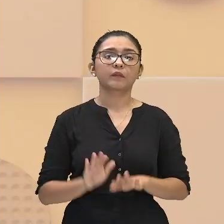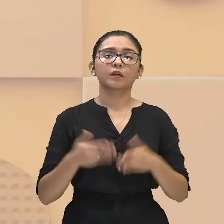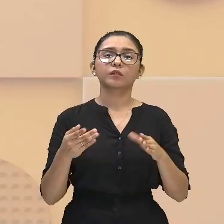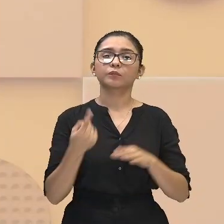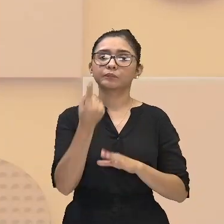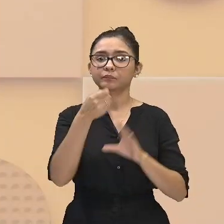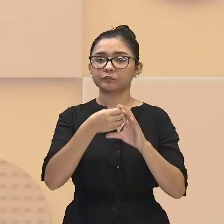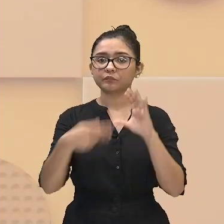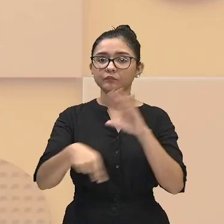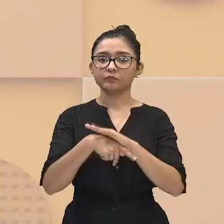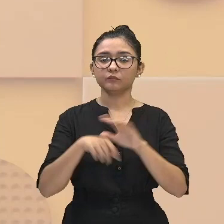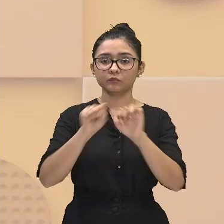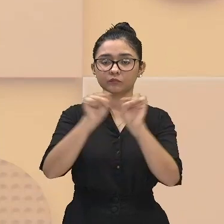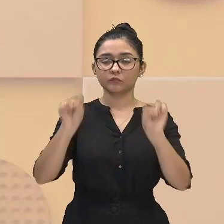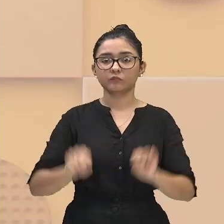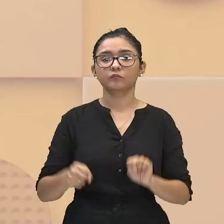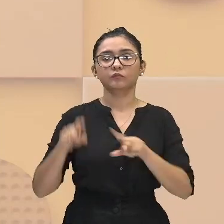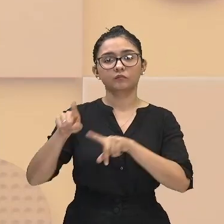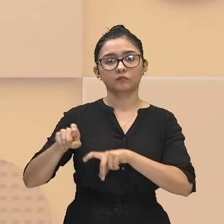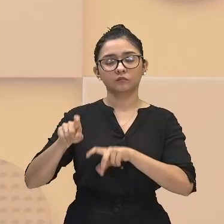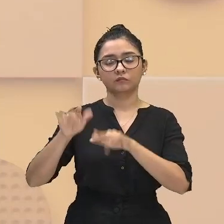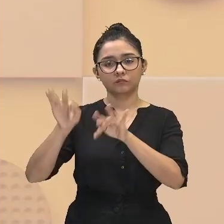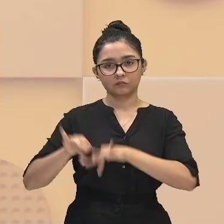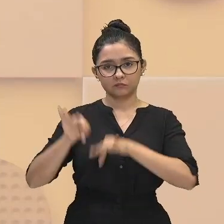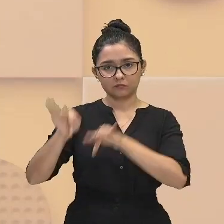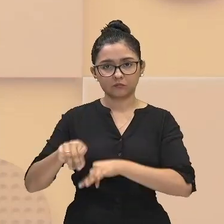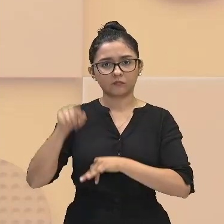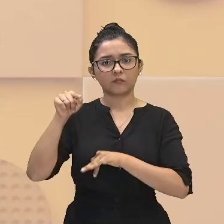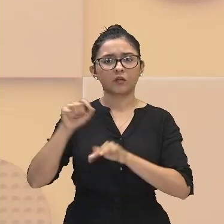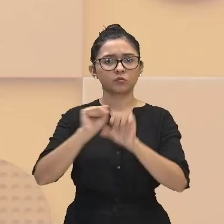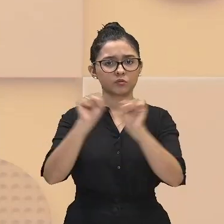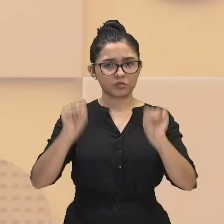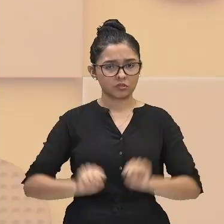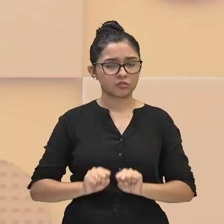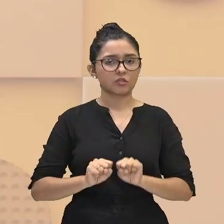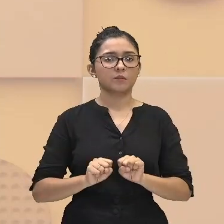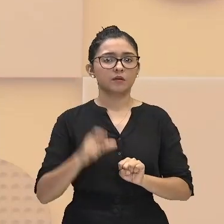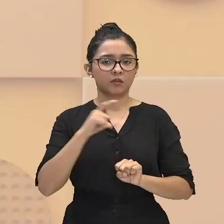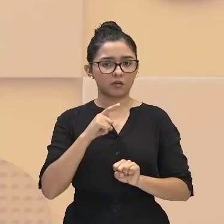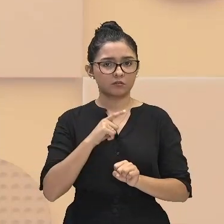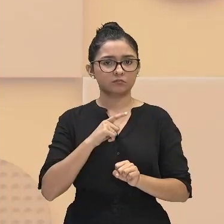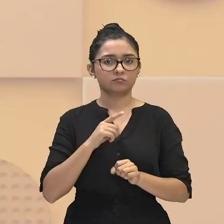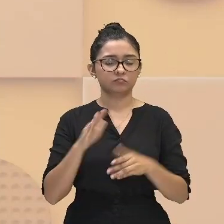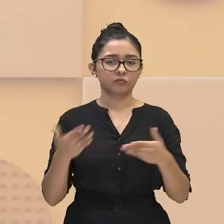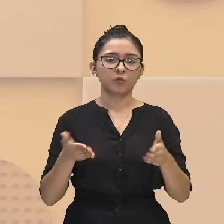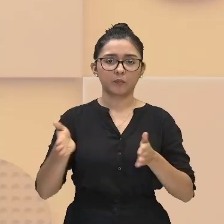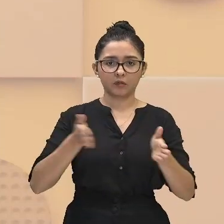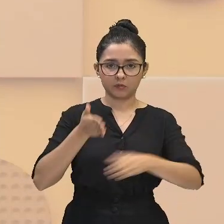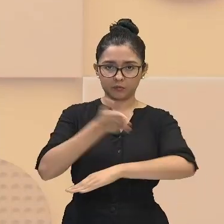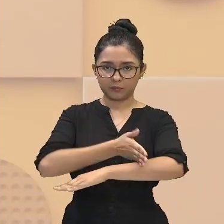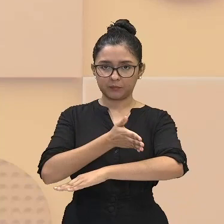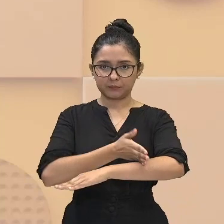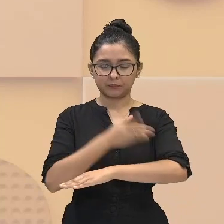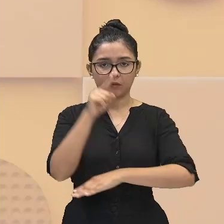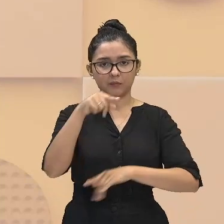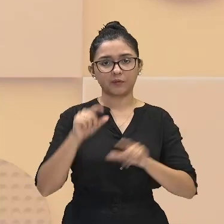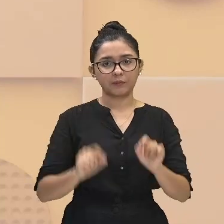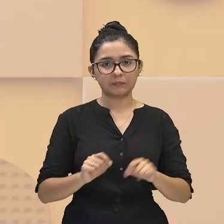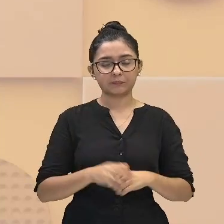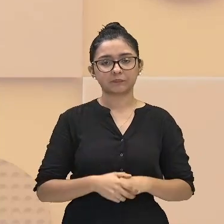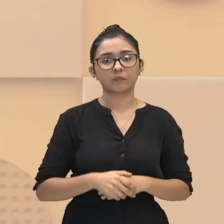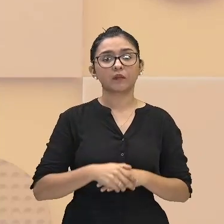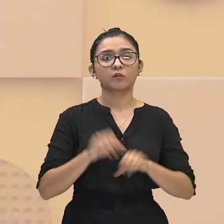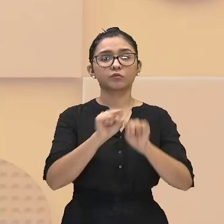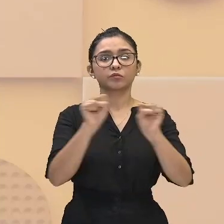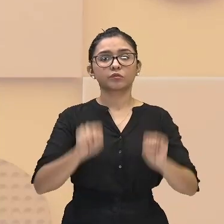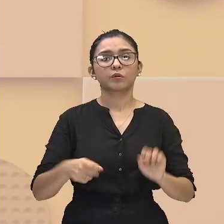do sistema feudal, que foi um sistema que predominou durante a Idade Média, é que ele era um sistema